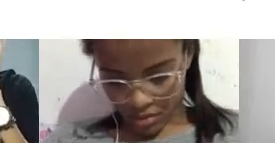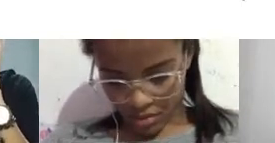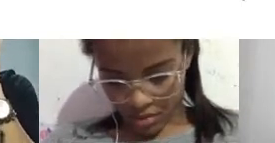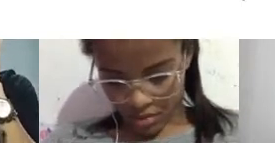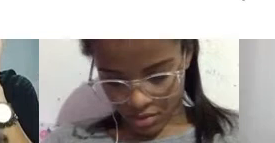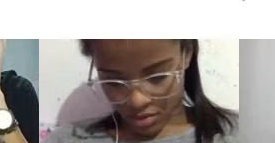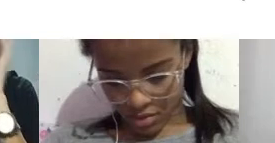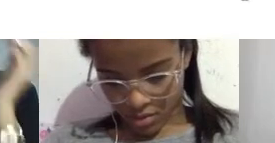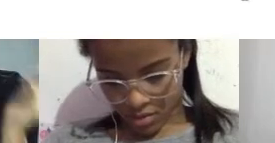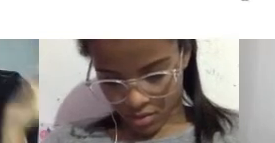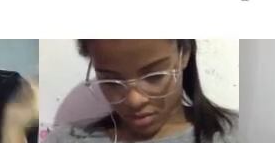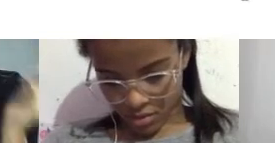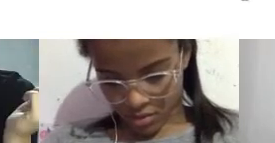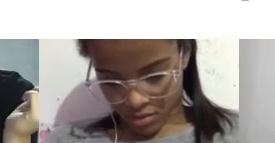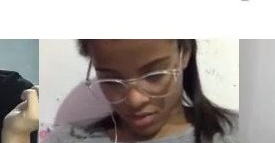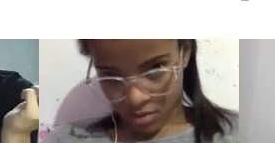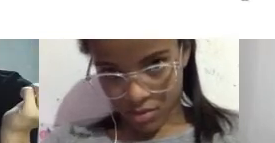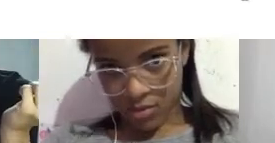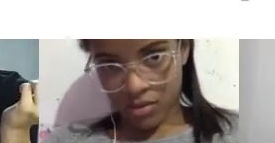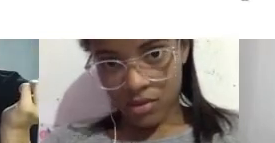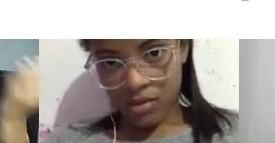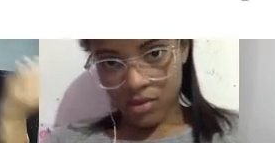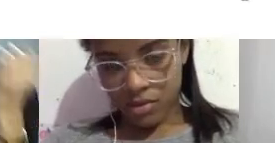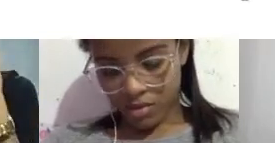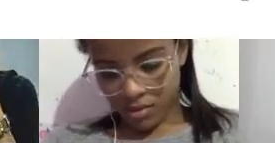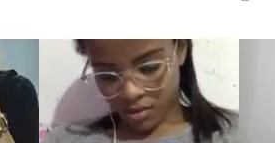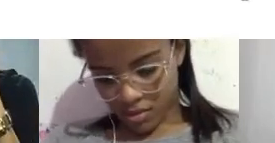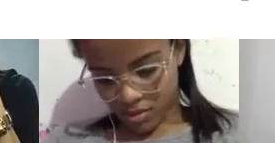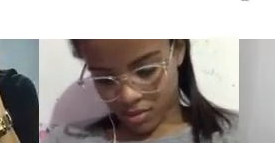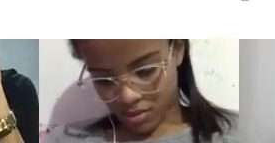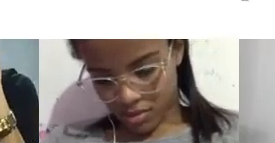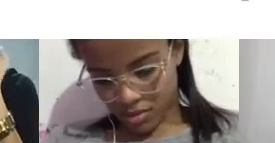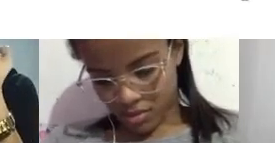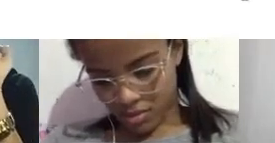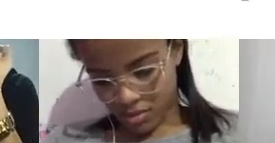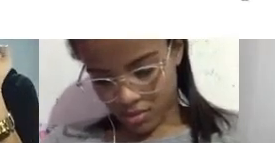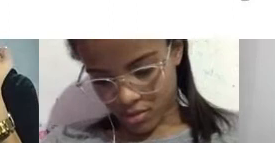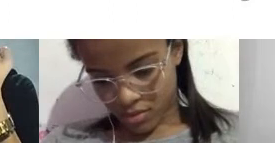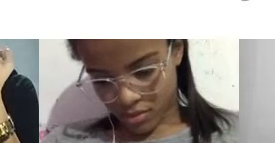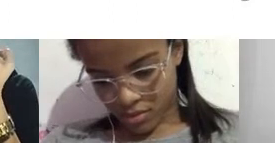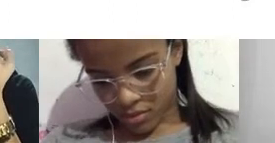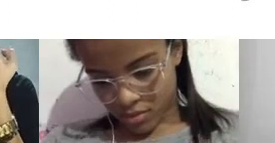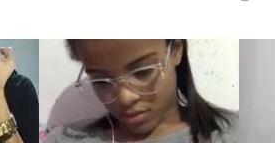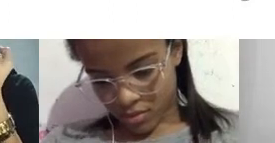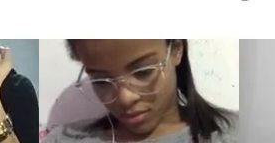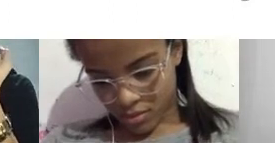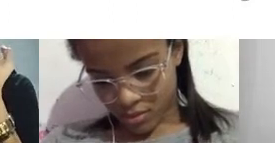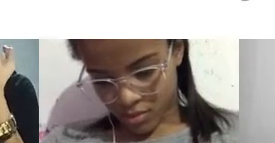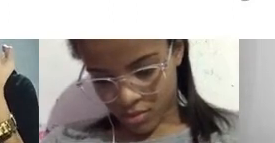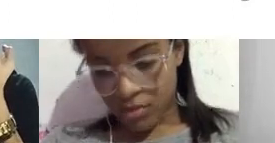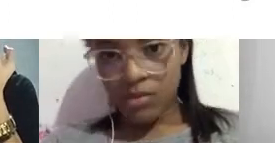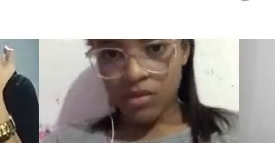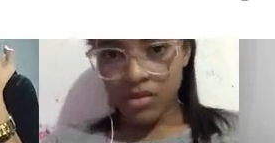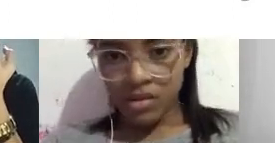Então, a gente não pode perder tempo, né? Então, muito cuidado com o choque hipovolêmico. O